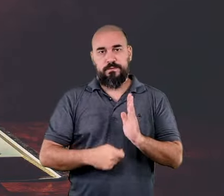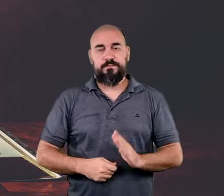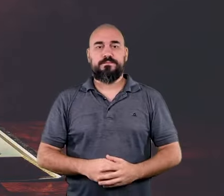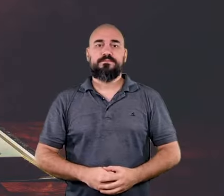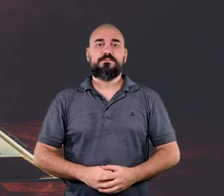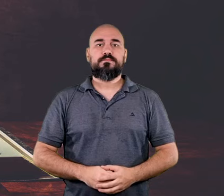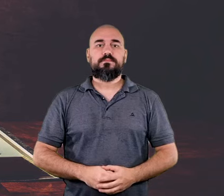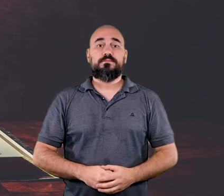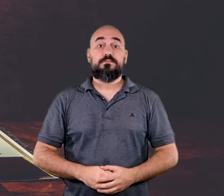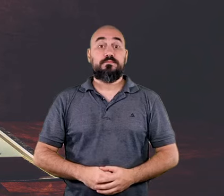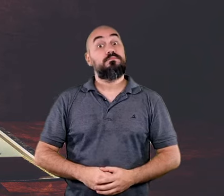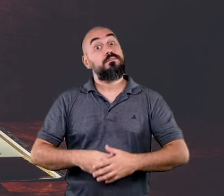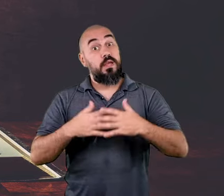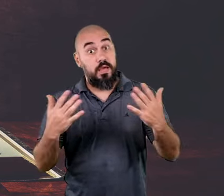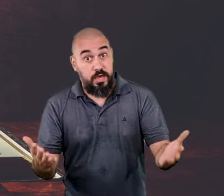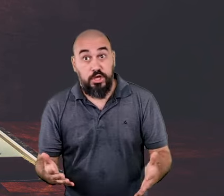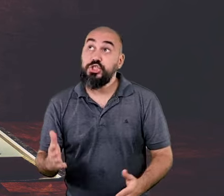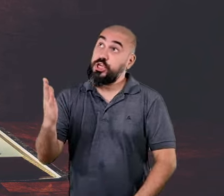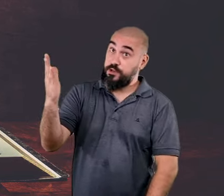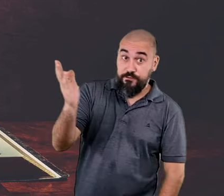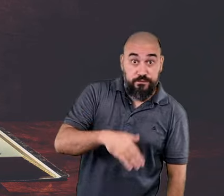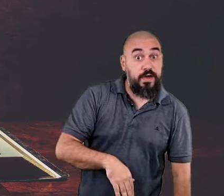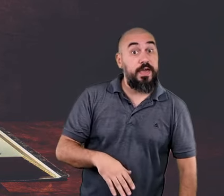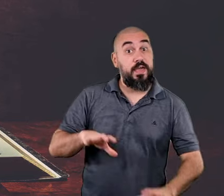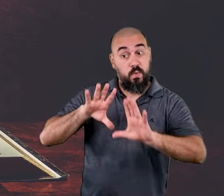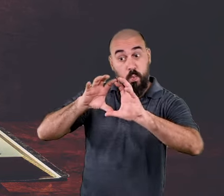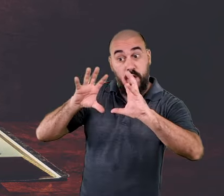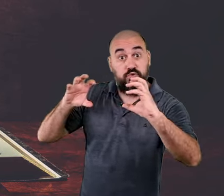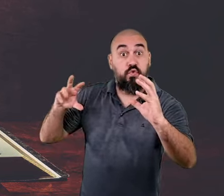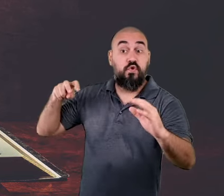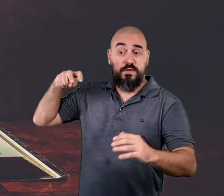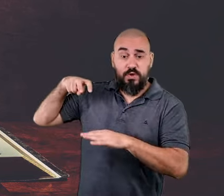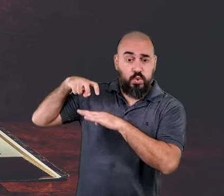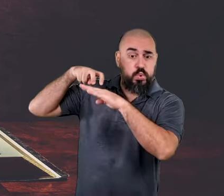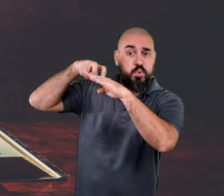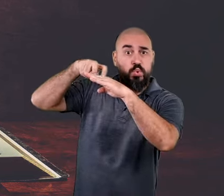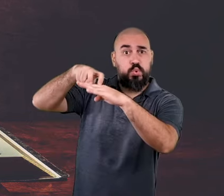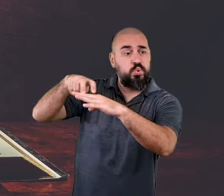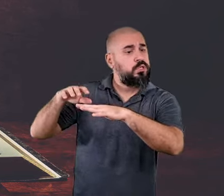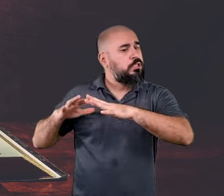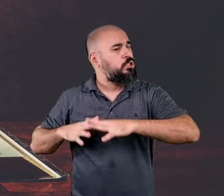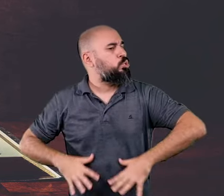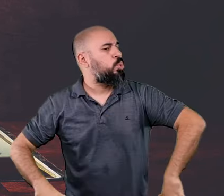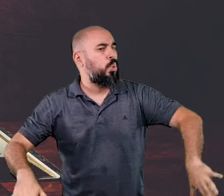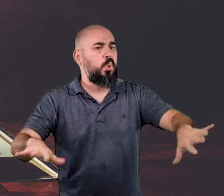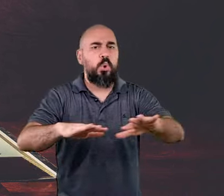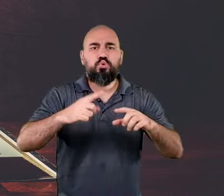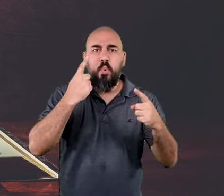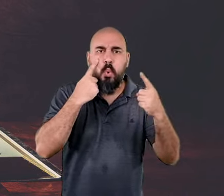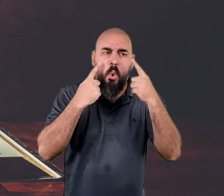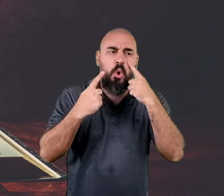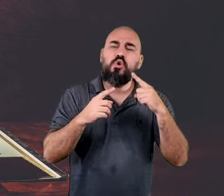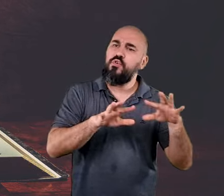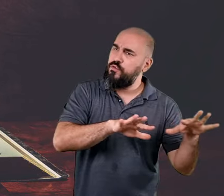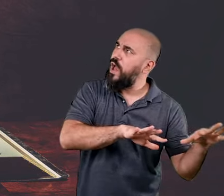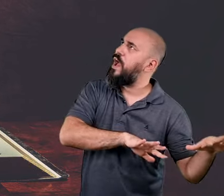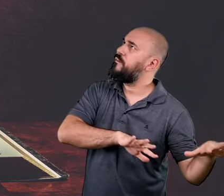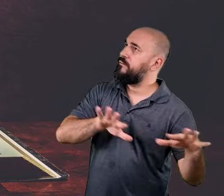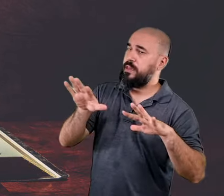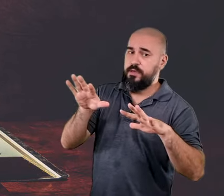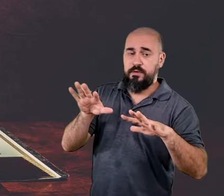eis que ele vem com as nuvens, e todo olho o verá, até mesmo aqueles que